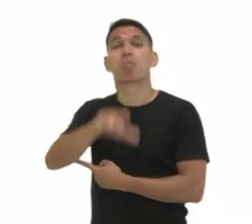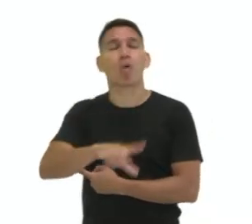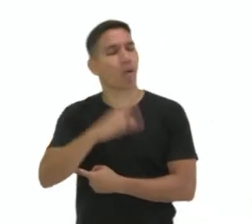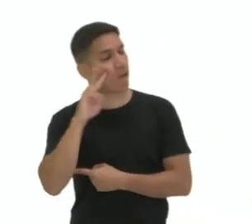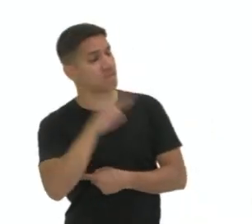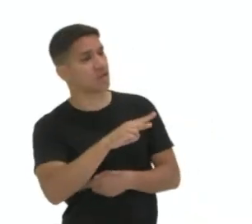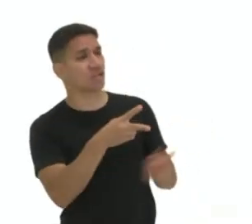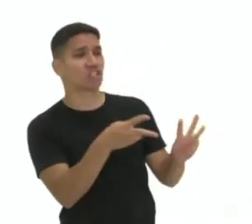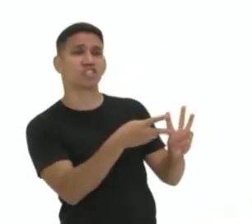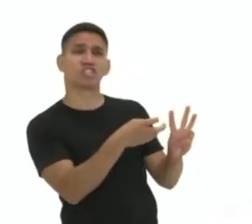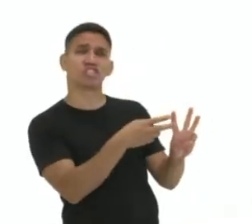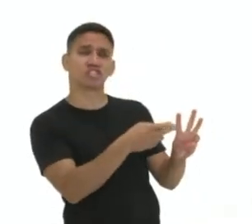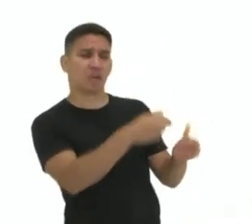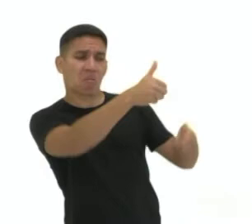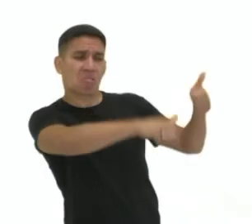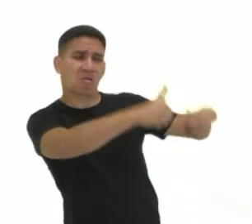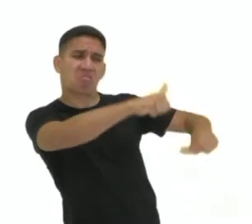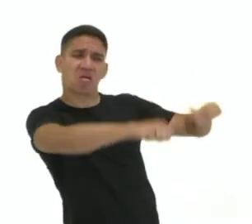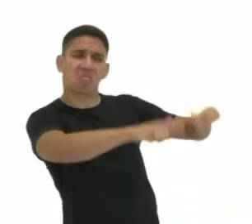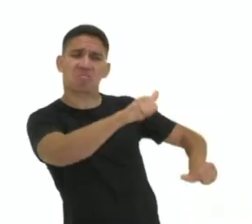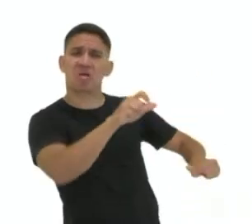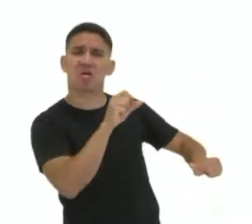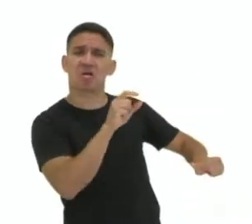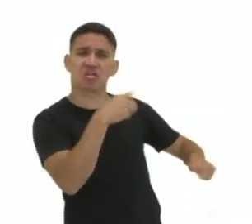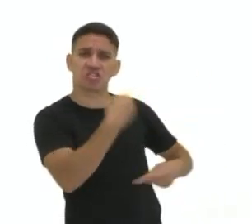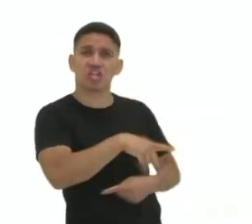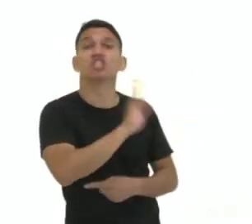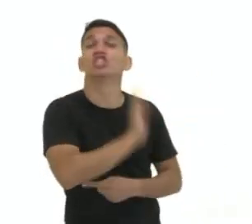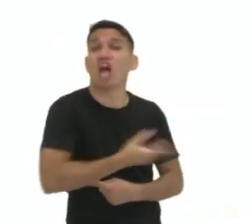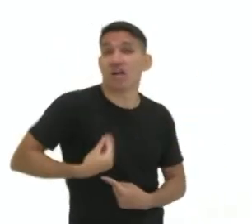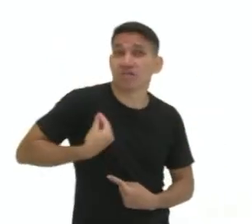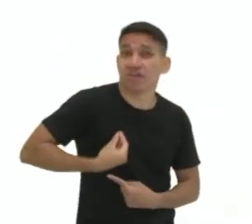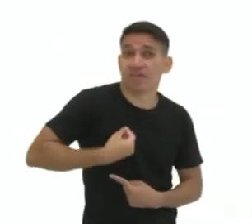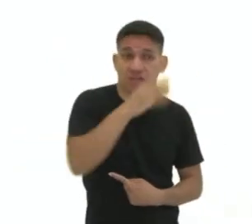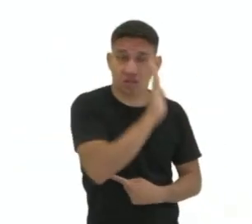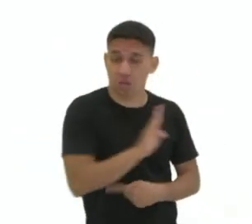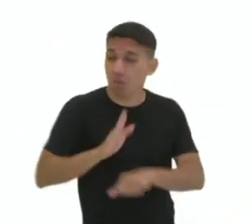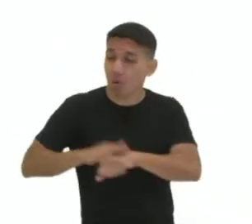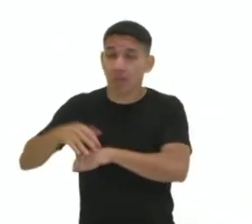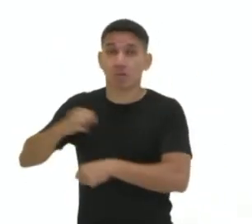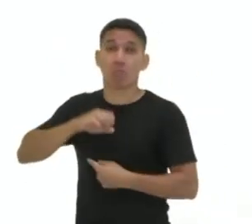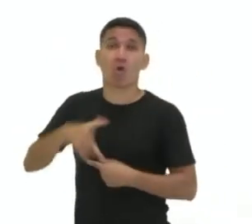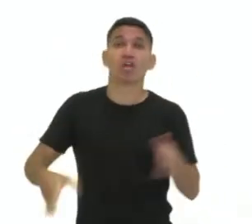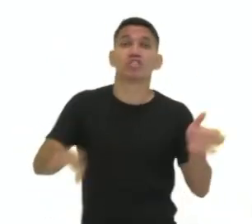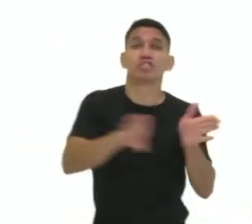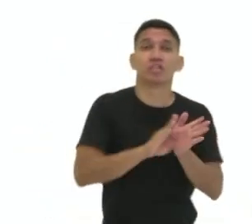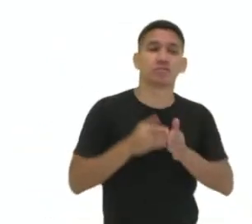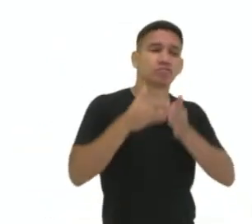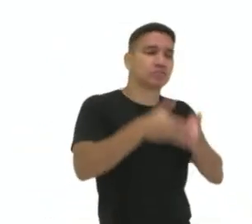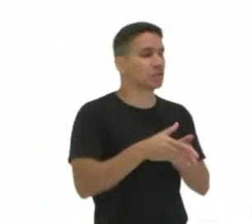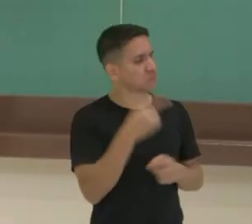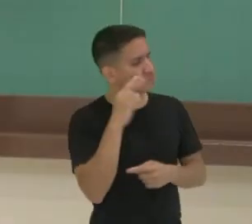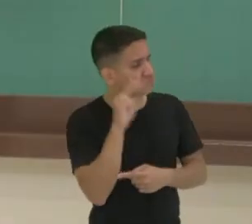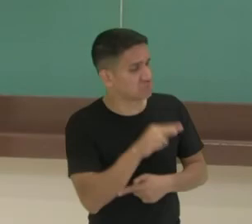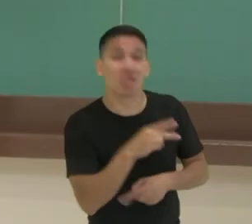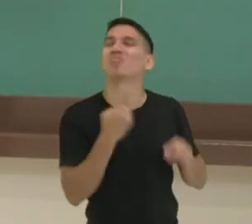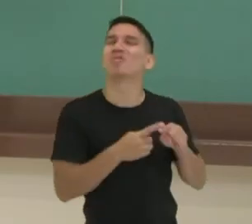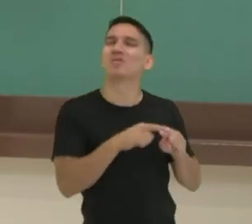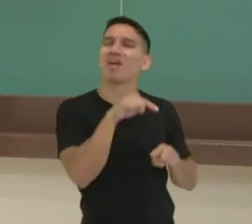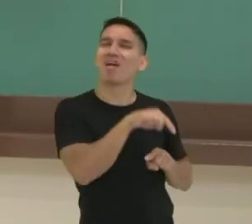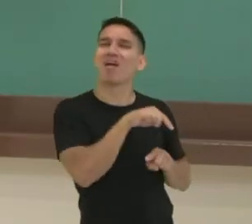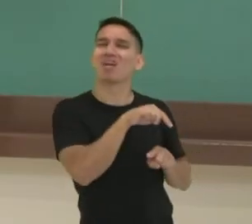os indígenas que viviam aqui quando eles chegaram e por que tinham essa visão a respeito dos